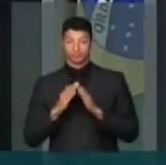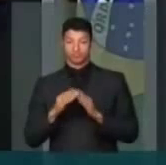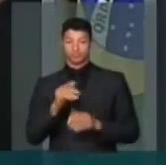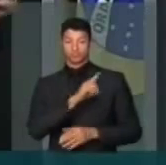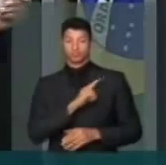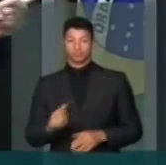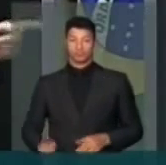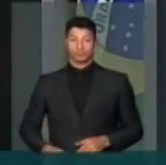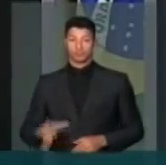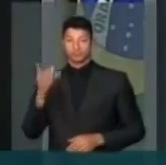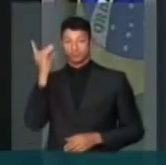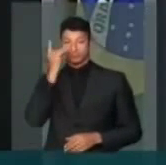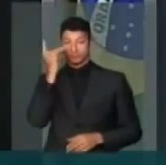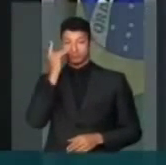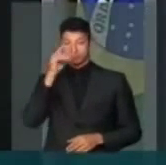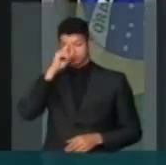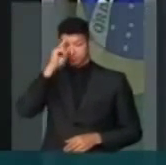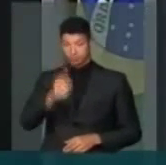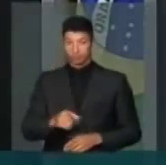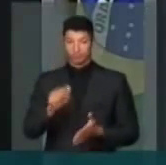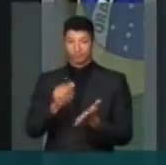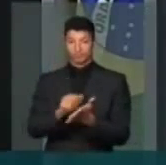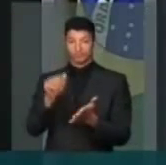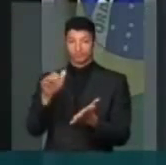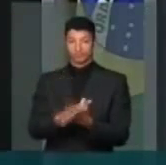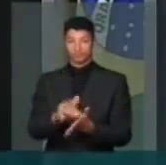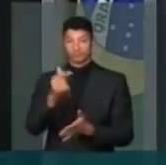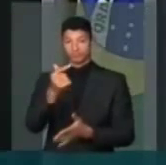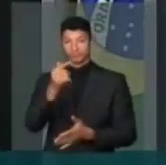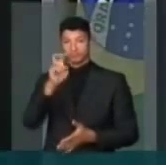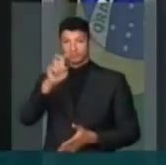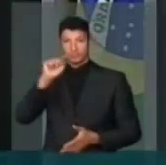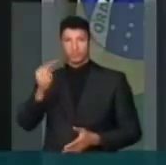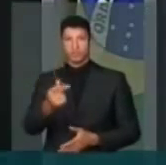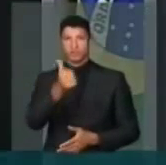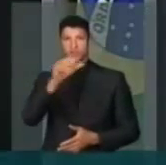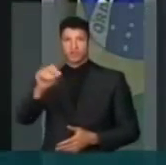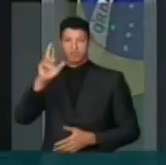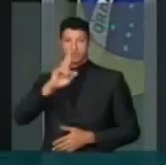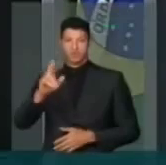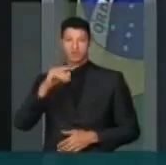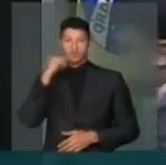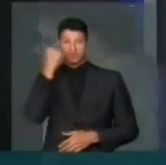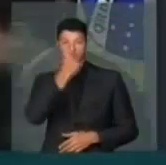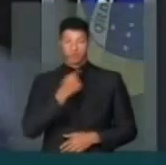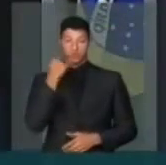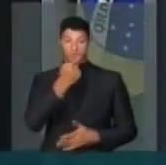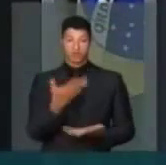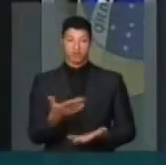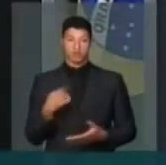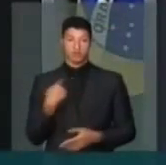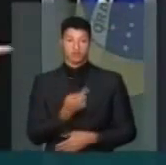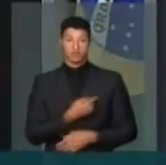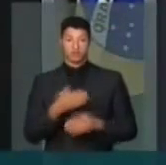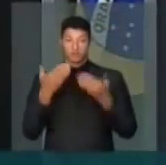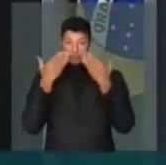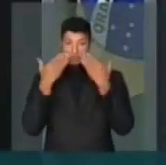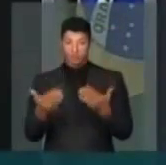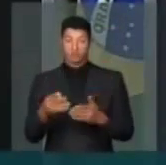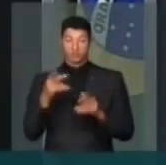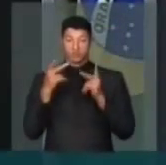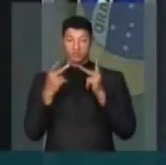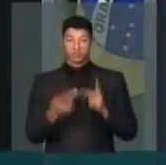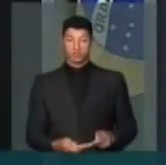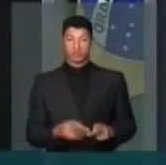e o governo Dilma manda aplicar multa de 5 mil, 10 mil reais por hora. Nós apresentamos